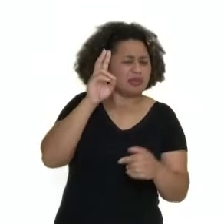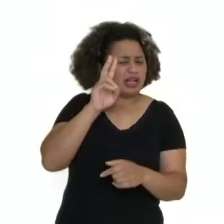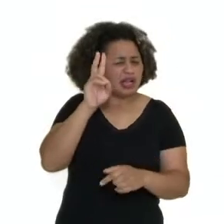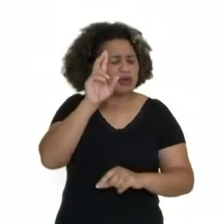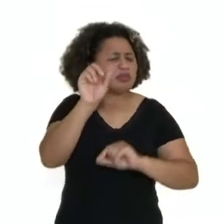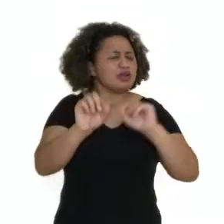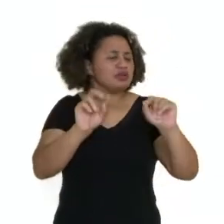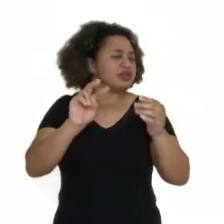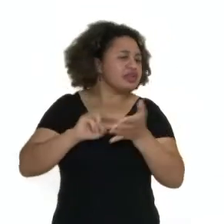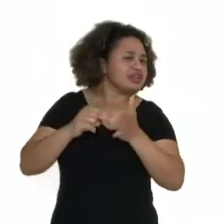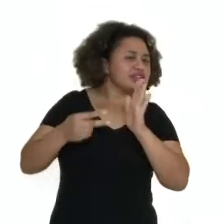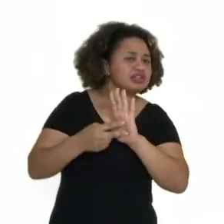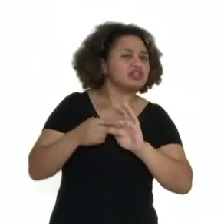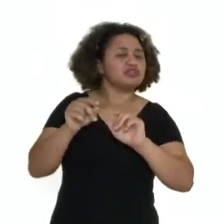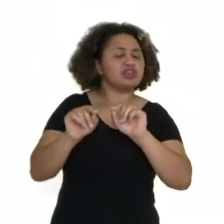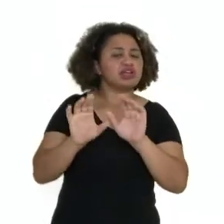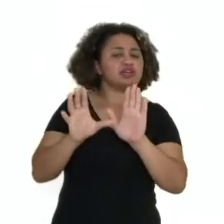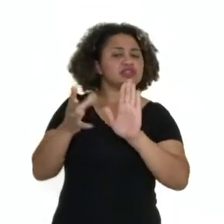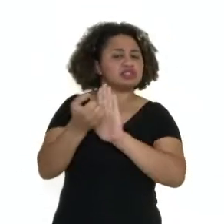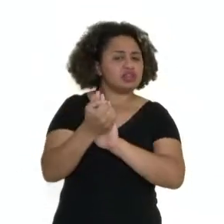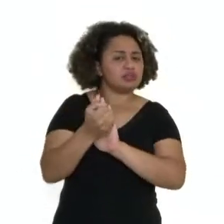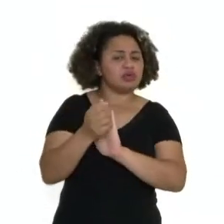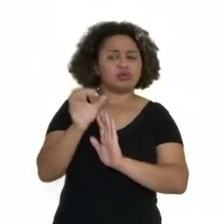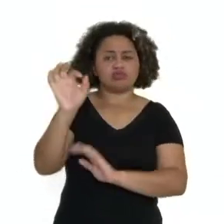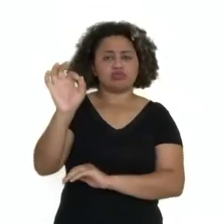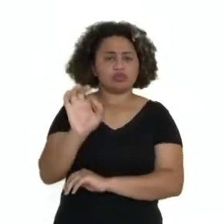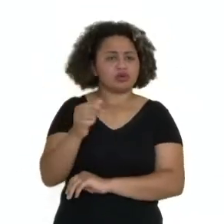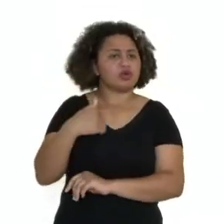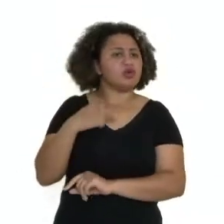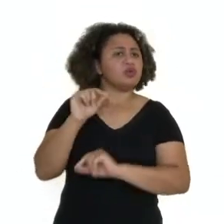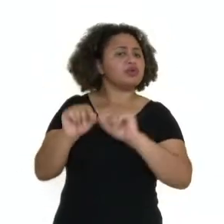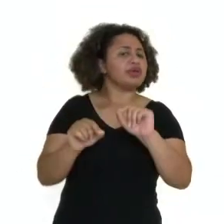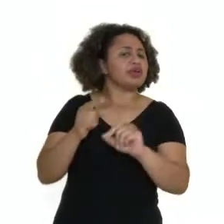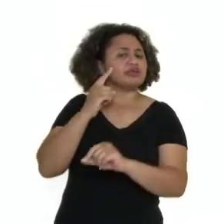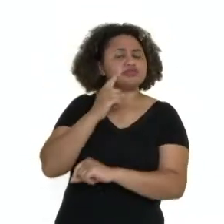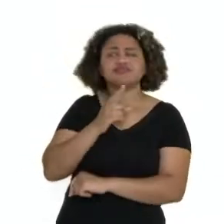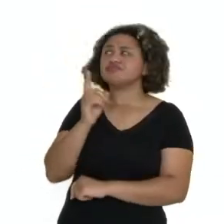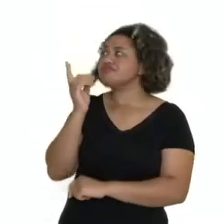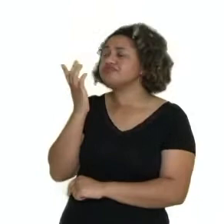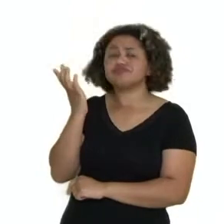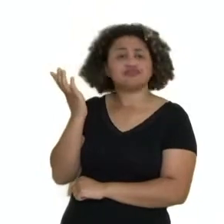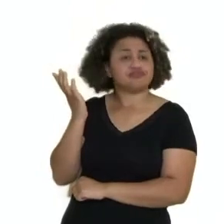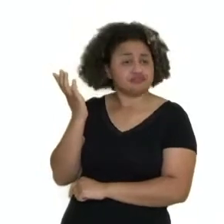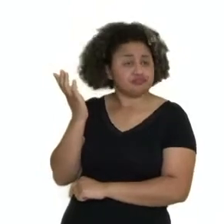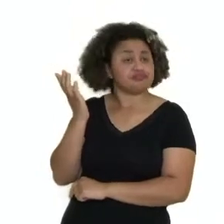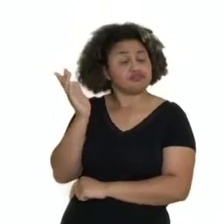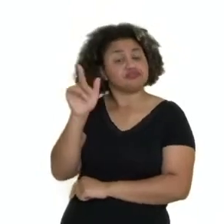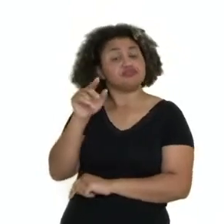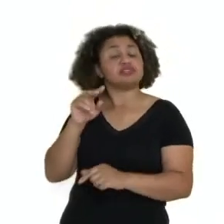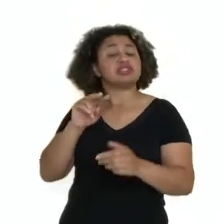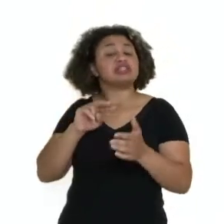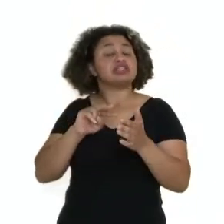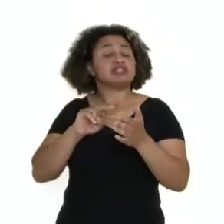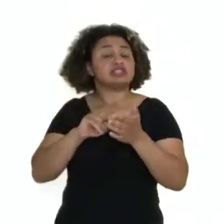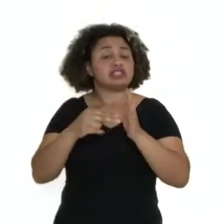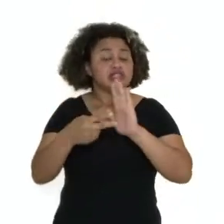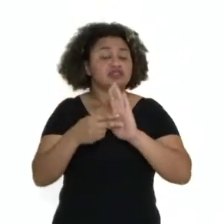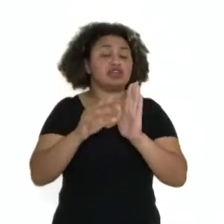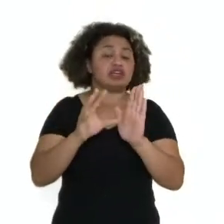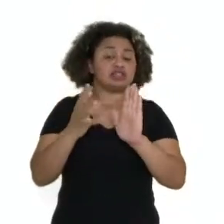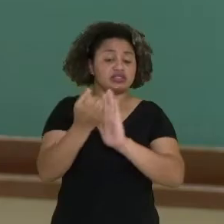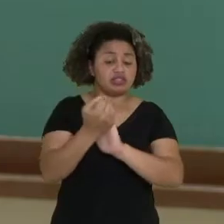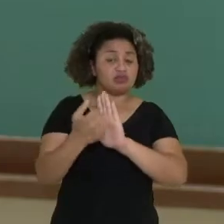lembra o que significa esse símbolozinho aqui? Então, esse símbolo, ele representa